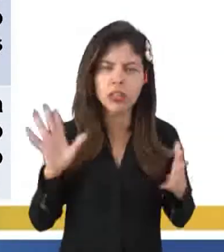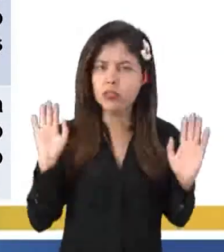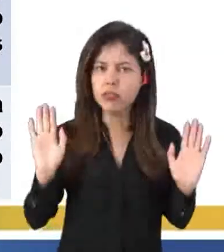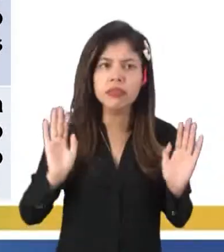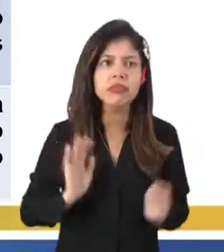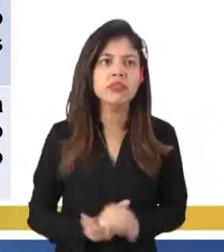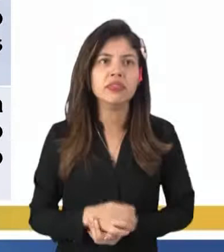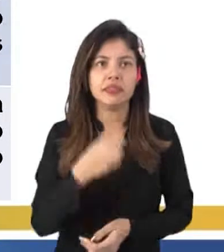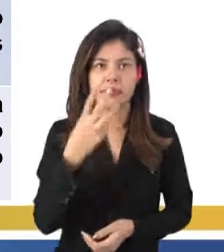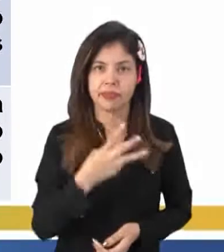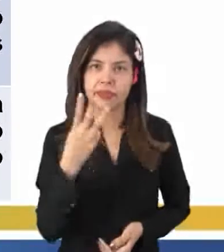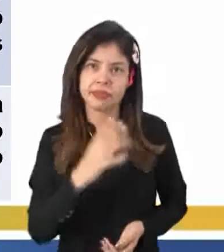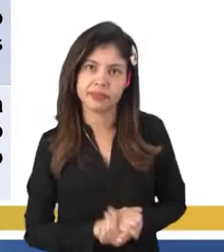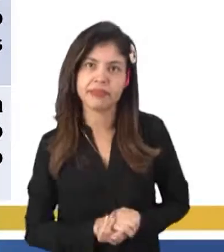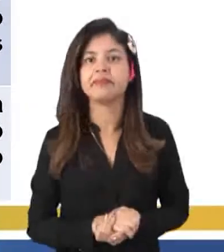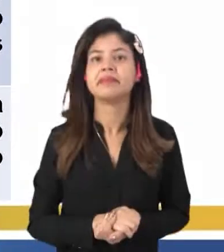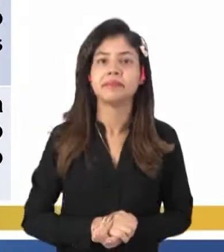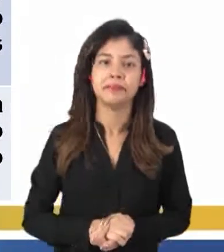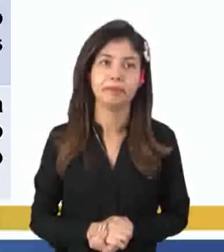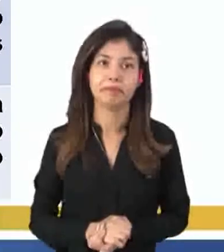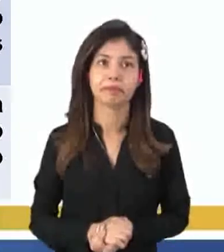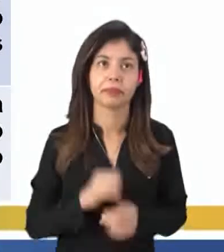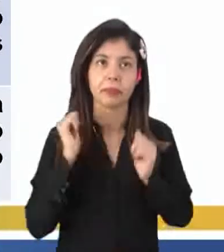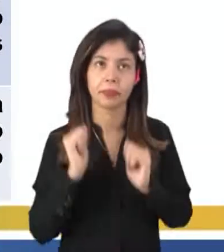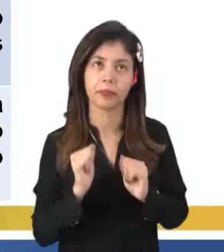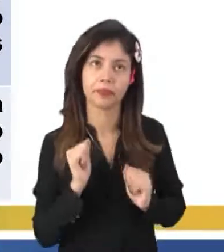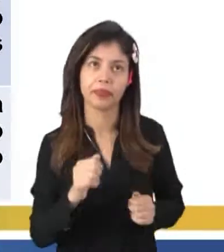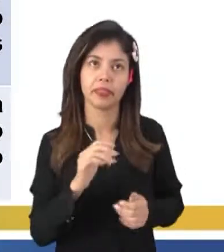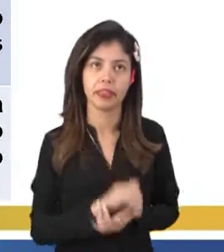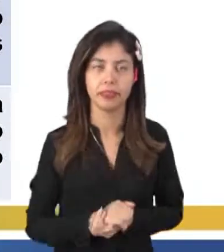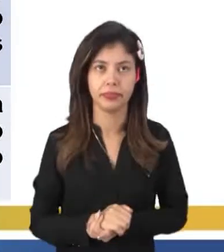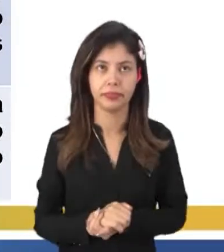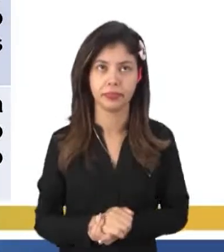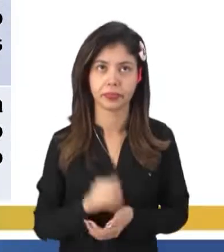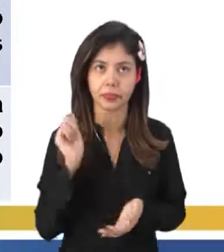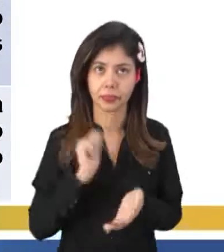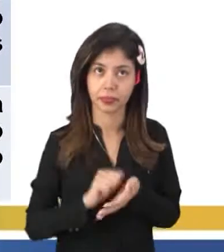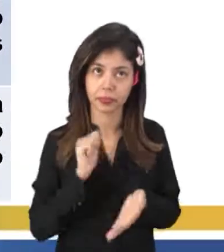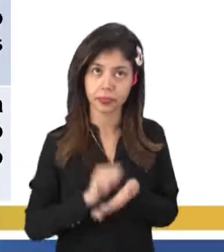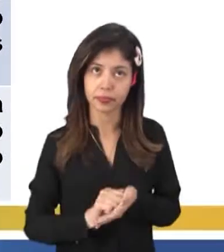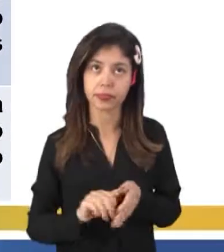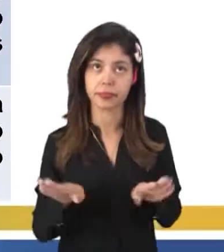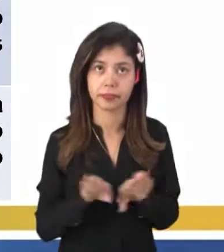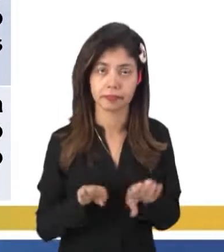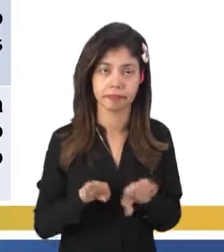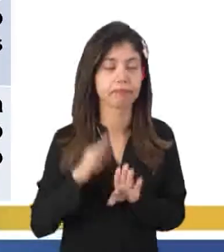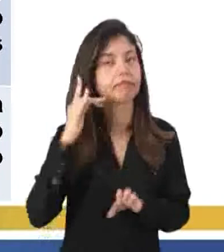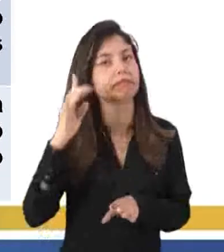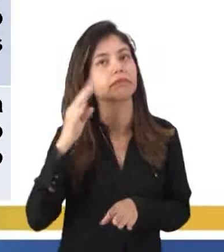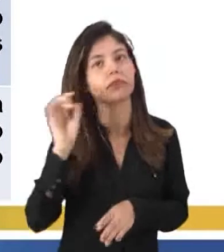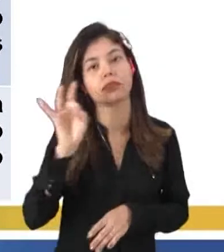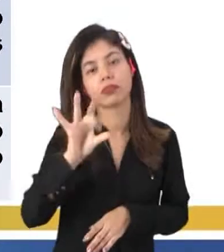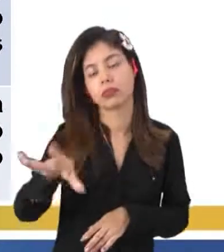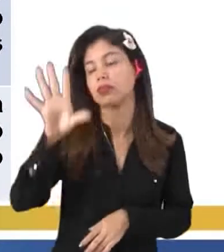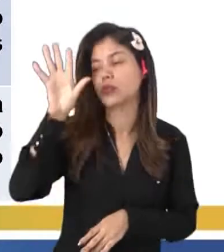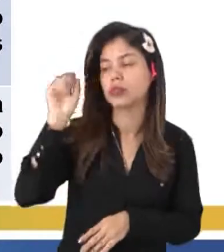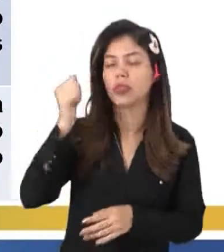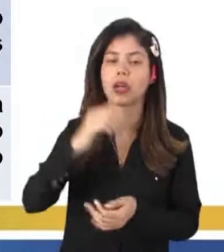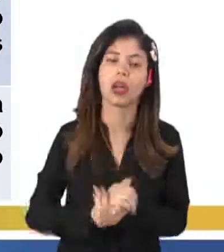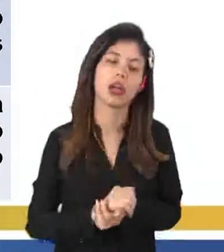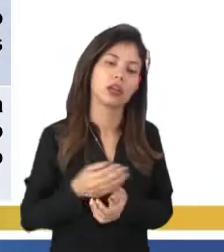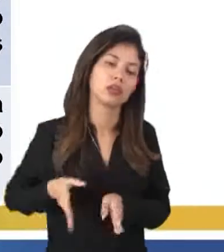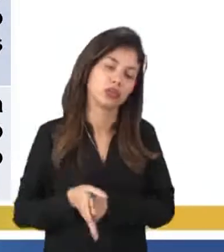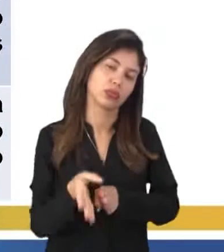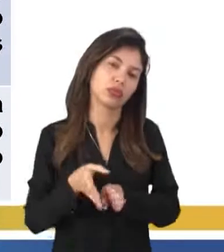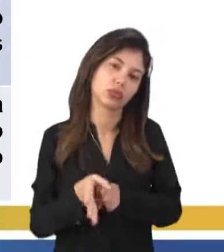3, ele pode ser, né, que se tenha construído essas reflexões apenas ouvindo os conselhos